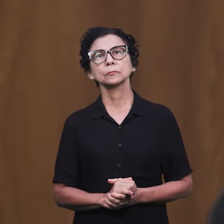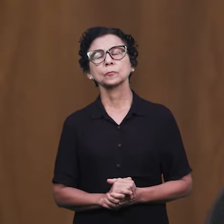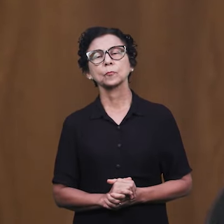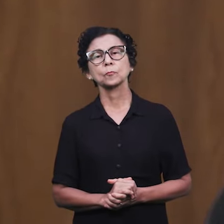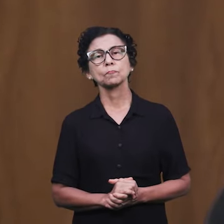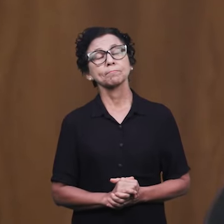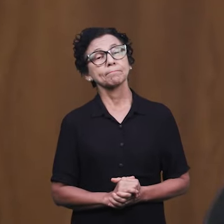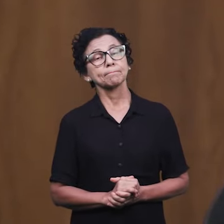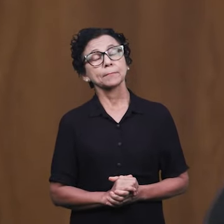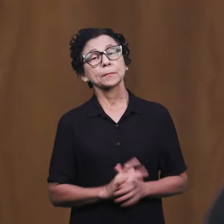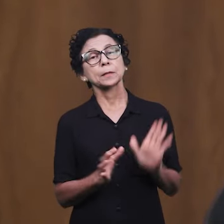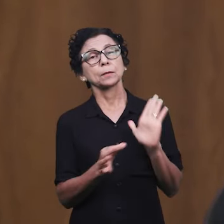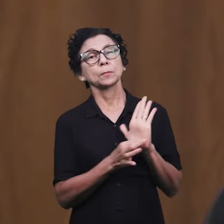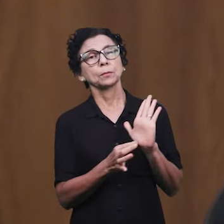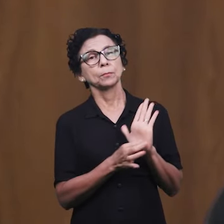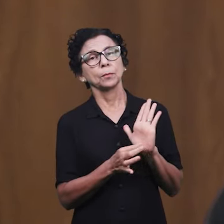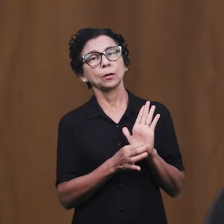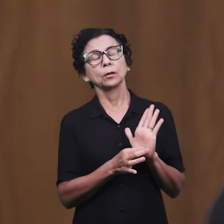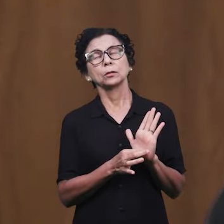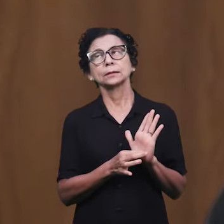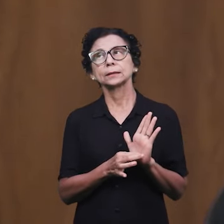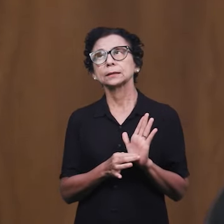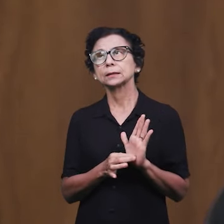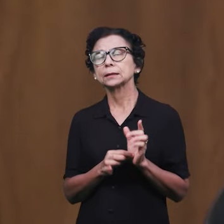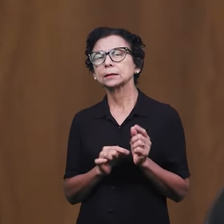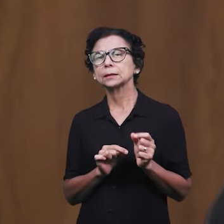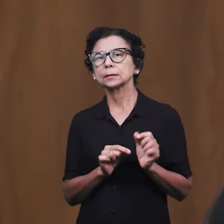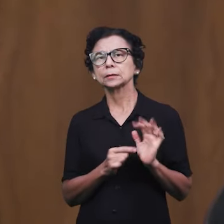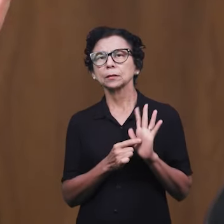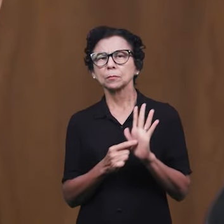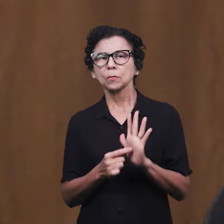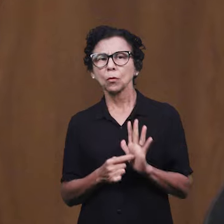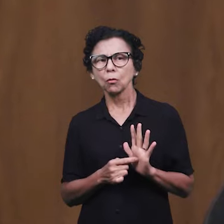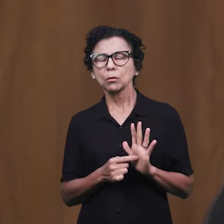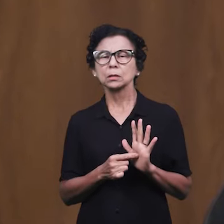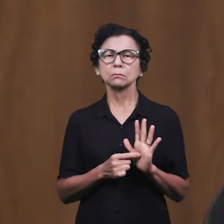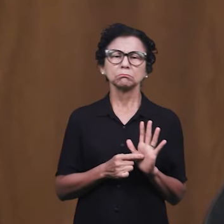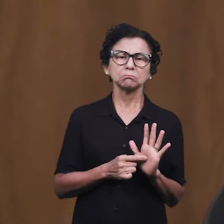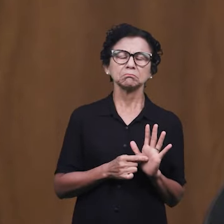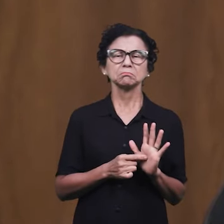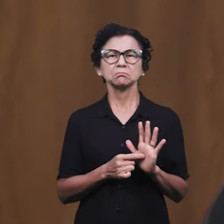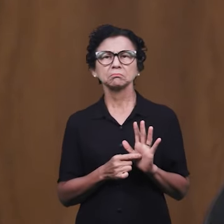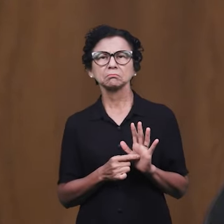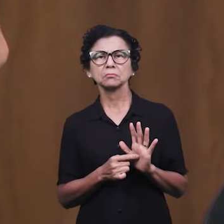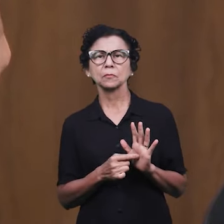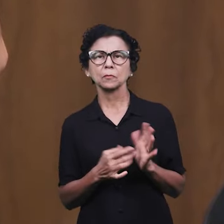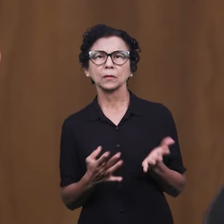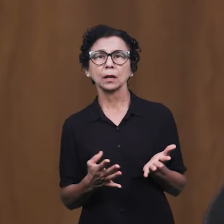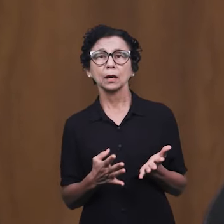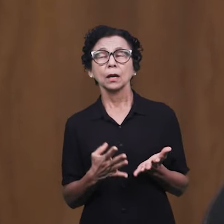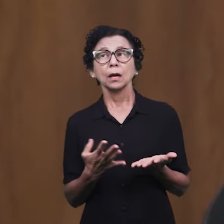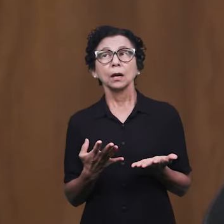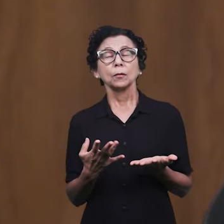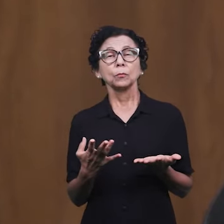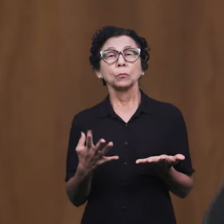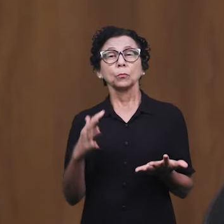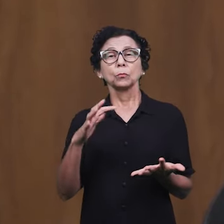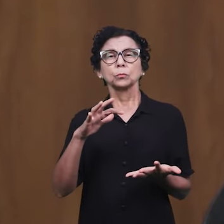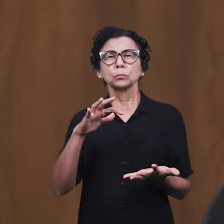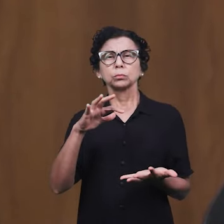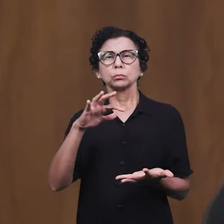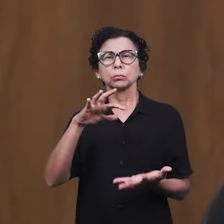Essa hipótese ela é baseada na complexidade que é observada nas coisas. Complexidade do universo,